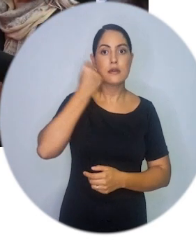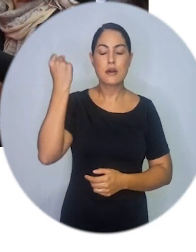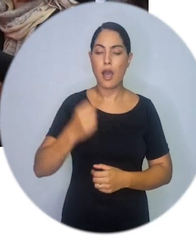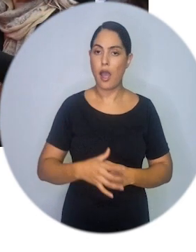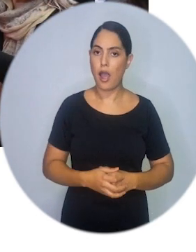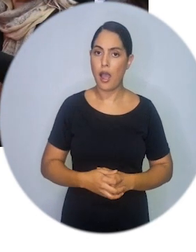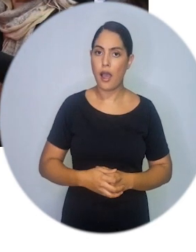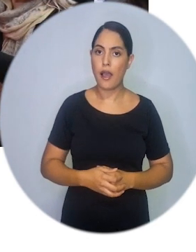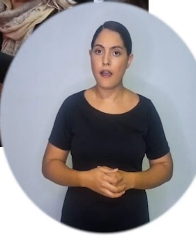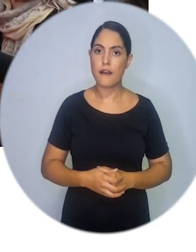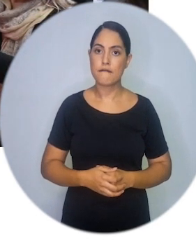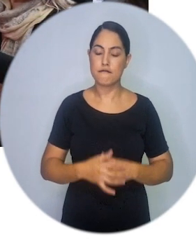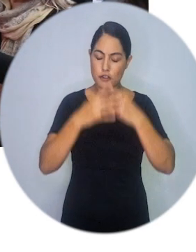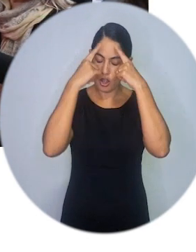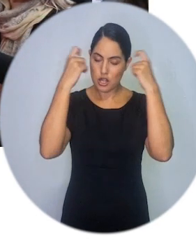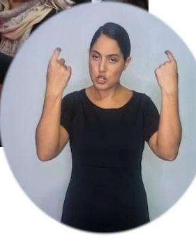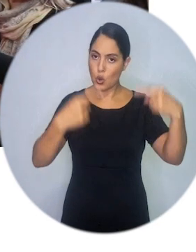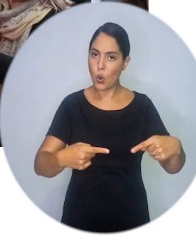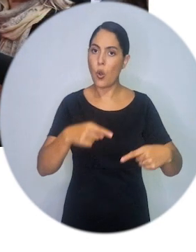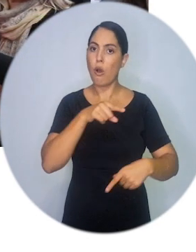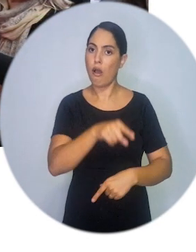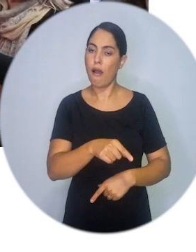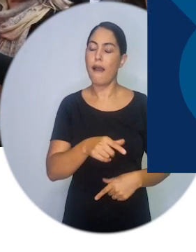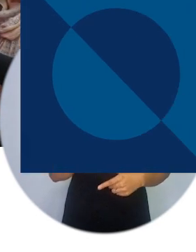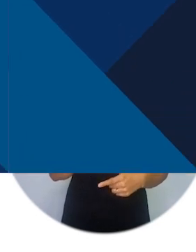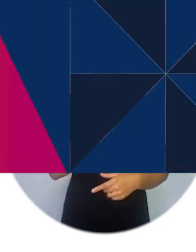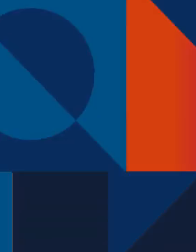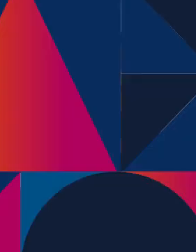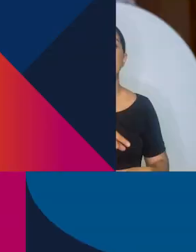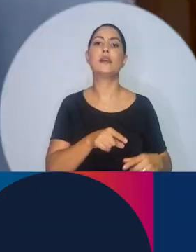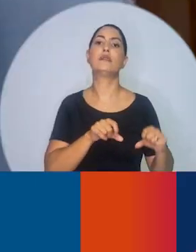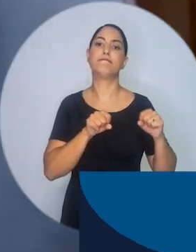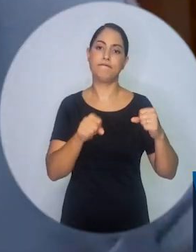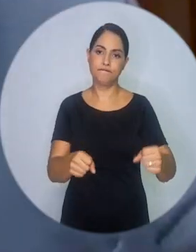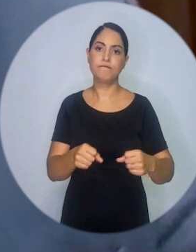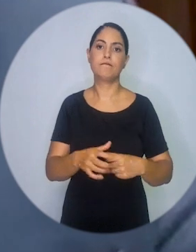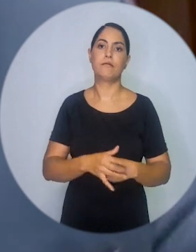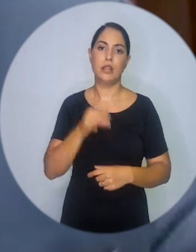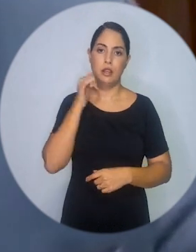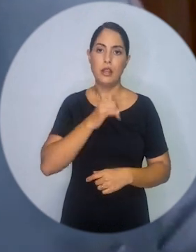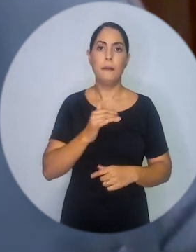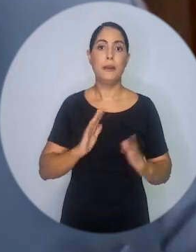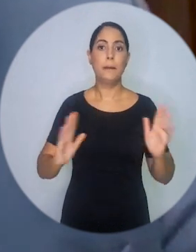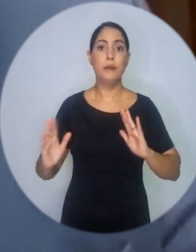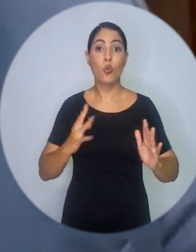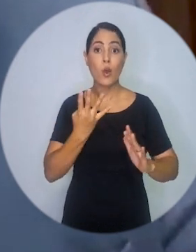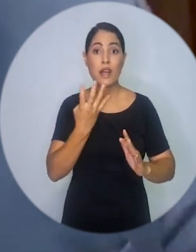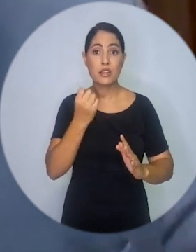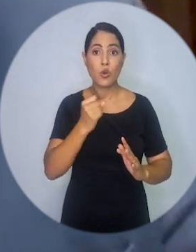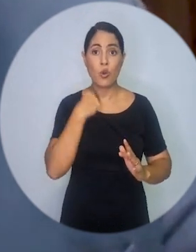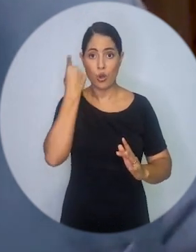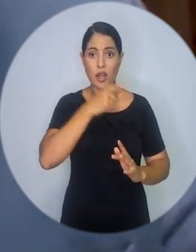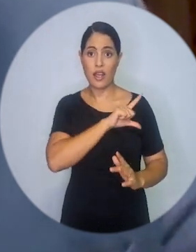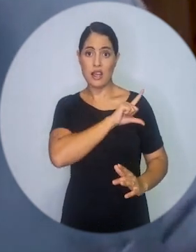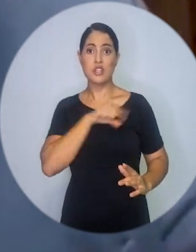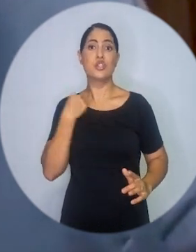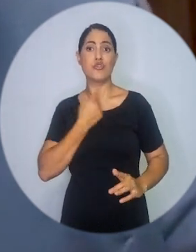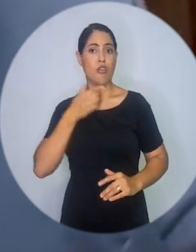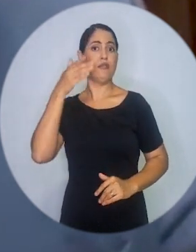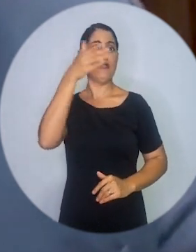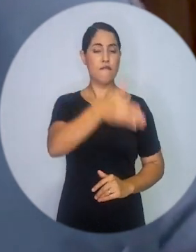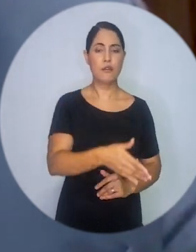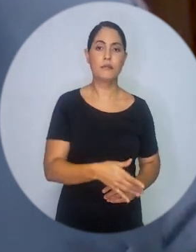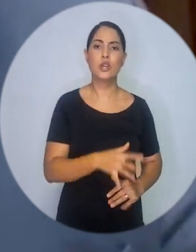gravíssima, um atentado contra esta advogada que defende mulheres vítimas de violência, e também em menos de 48 horas nós lá estivemos.